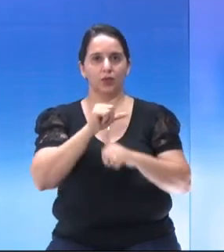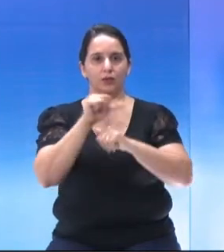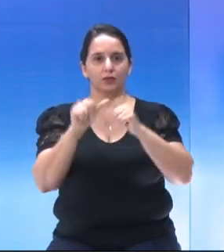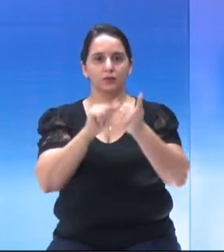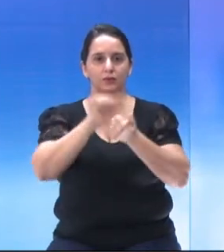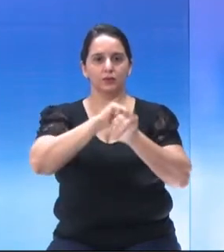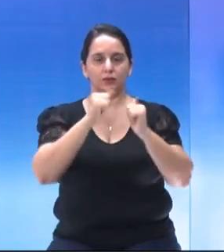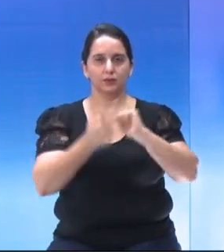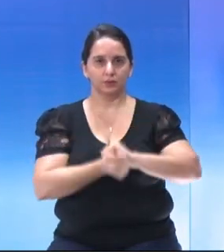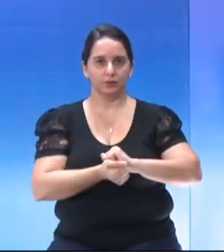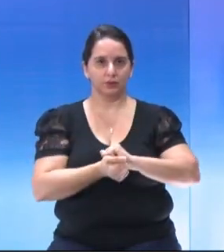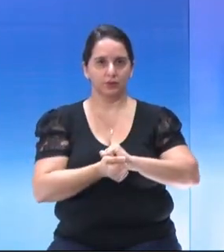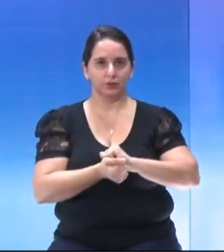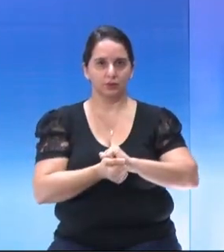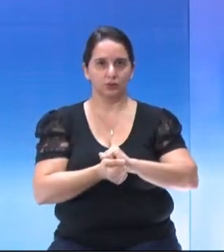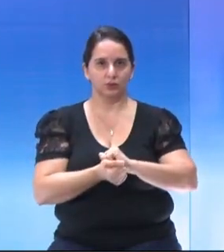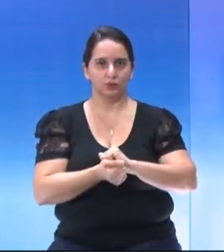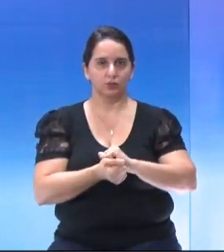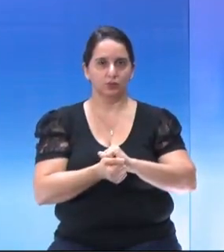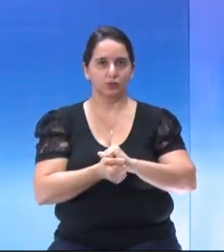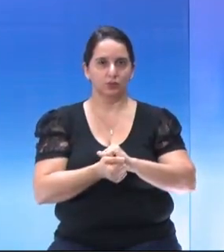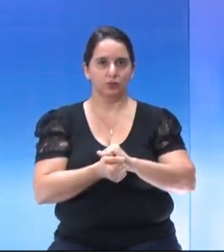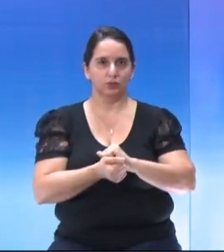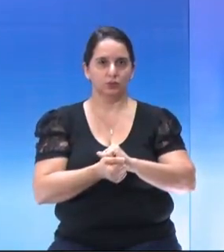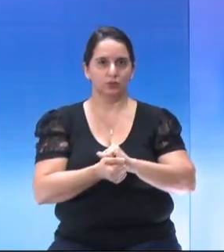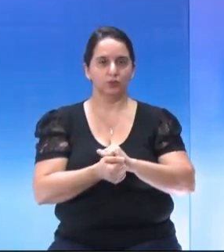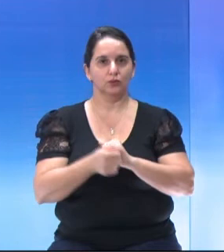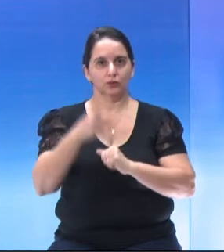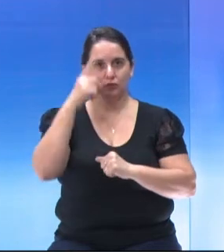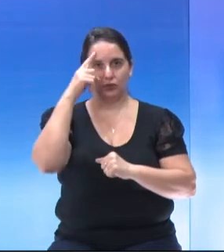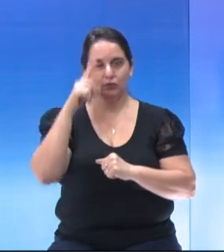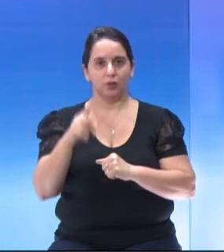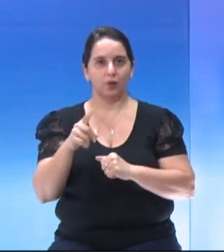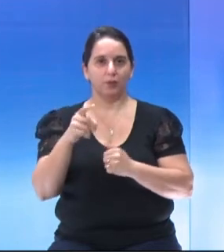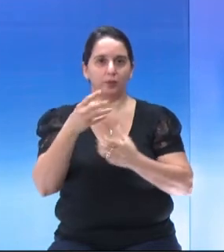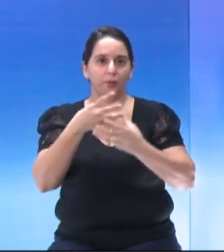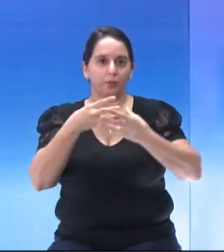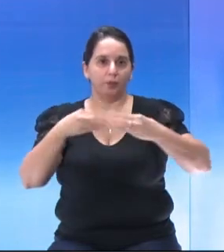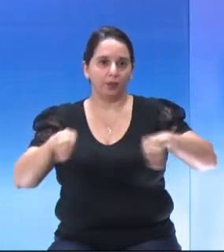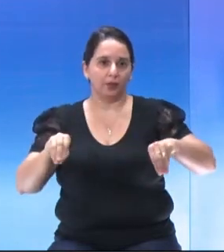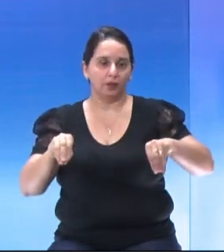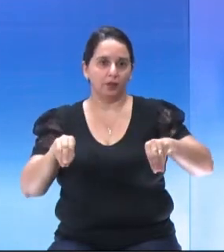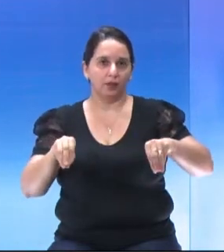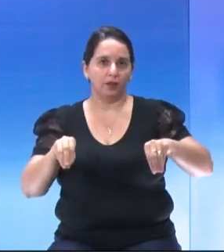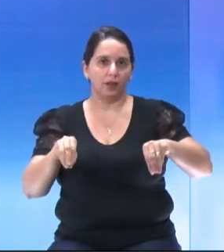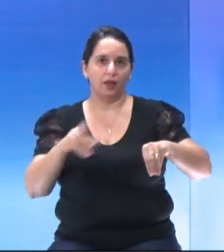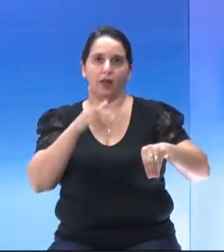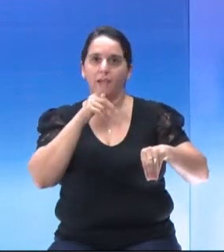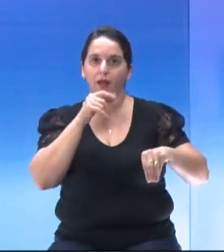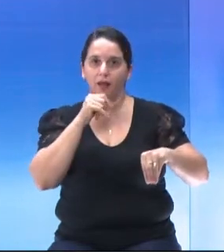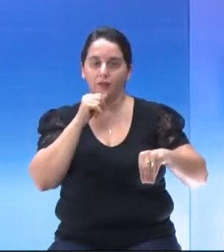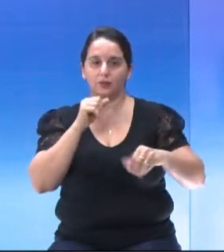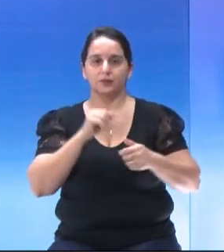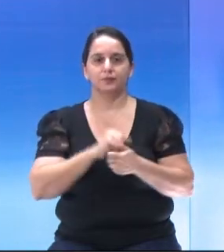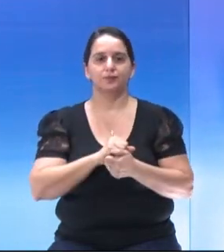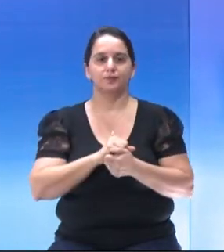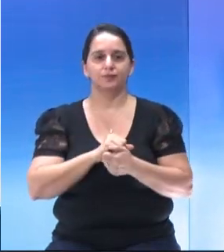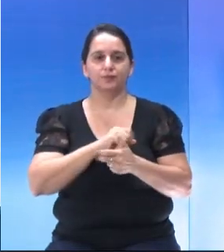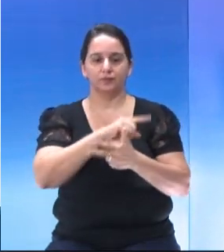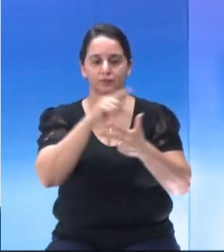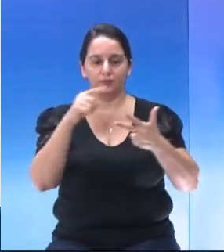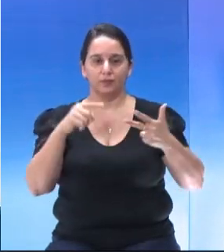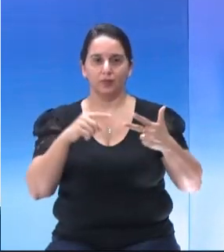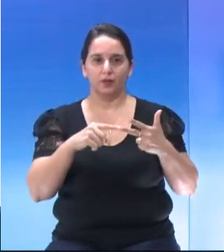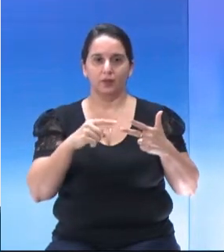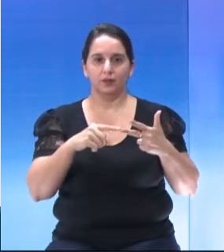conseguem fazer essa eliminação de uma forma concentrada para não perder muito líquido.